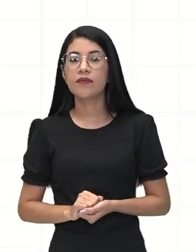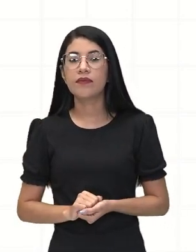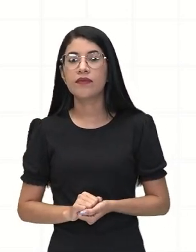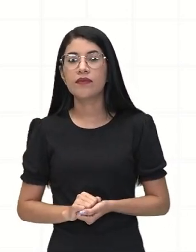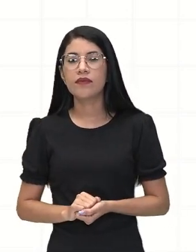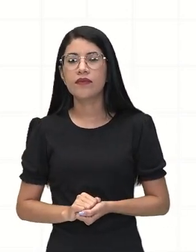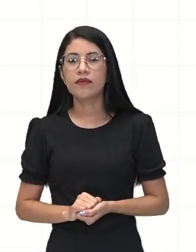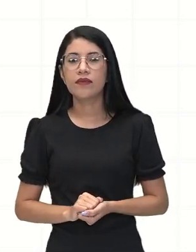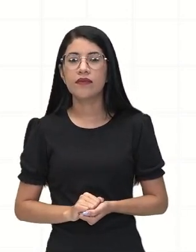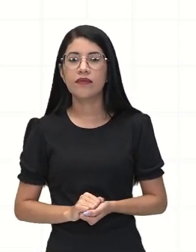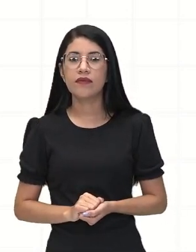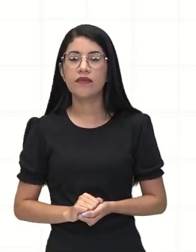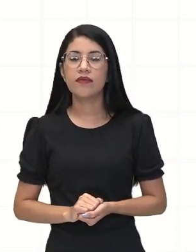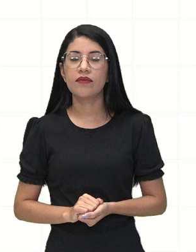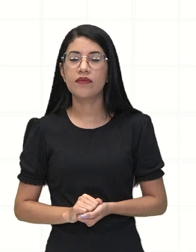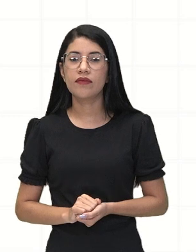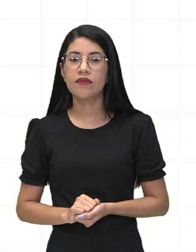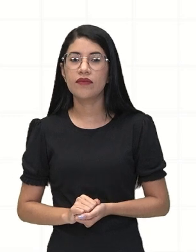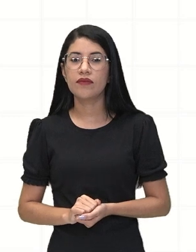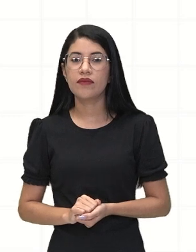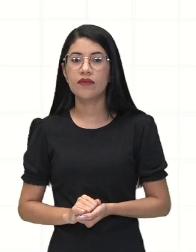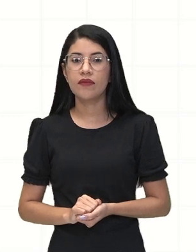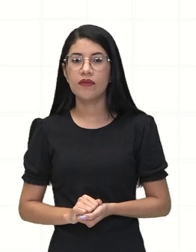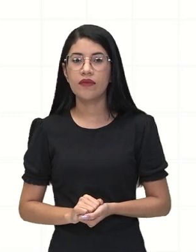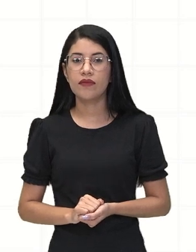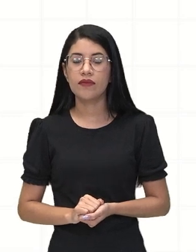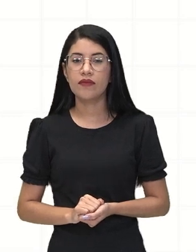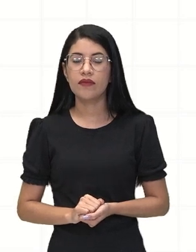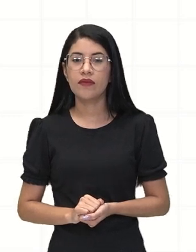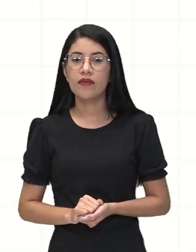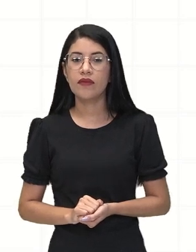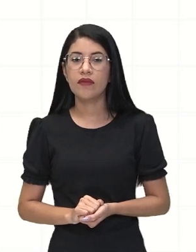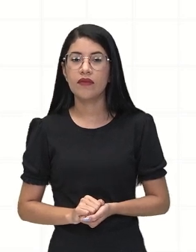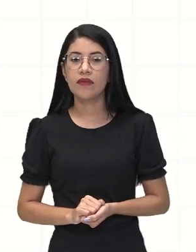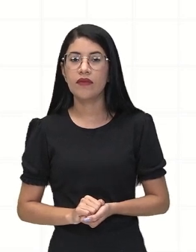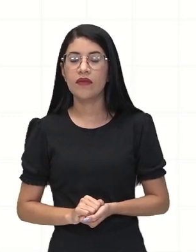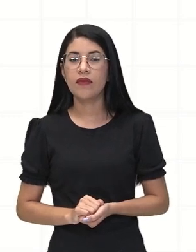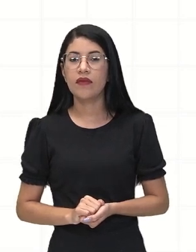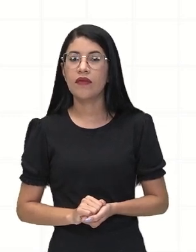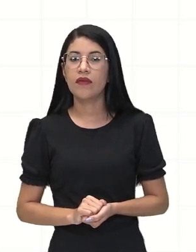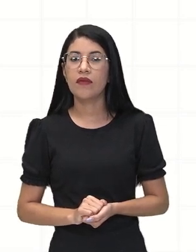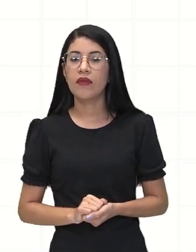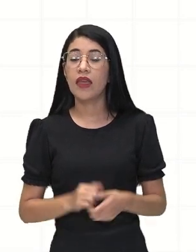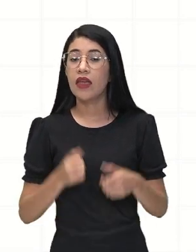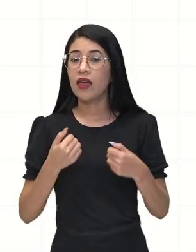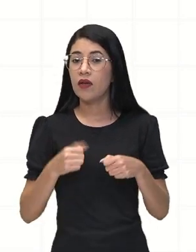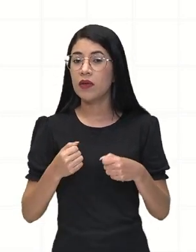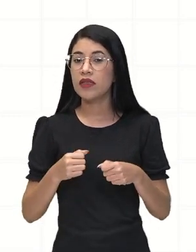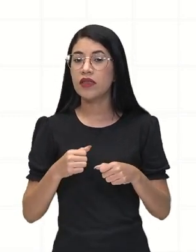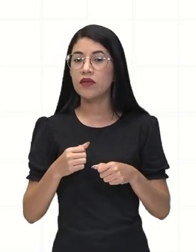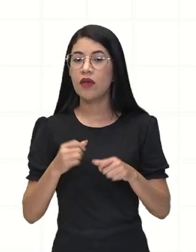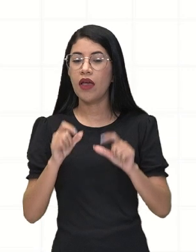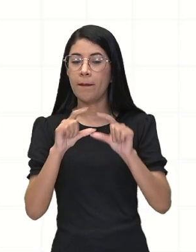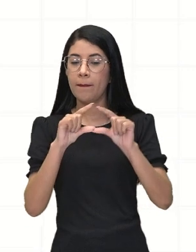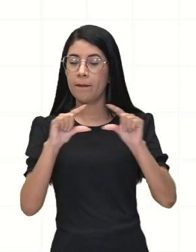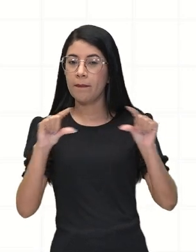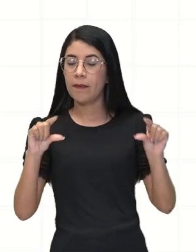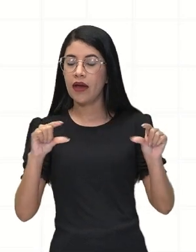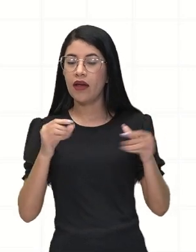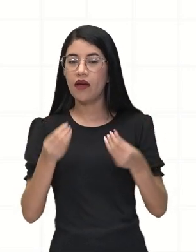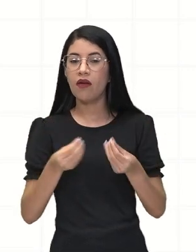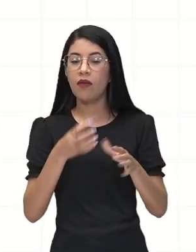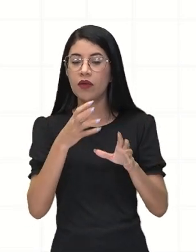tudo bem? E aí, eu quero escrever esse retângulo como sendo uma soma